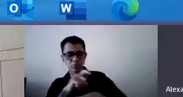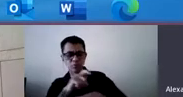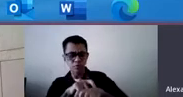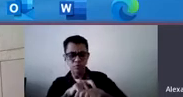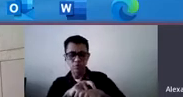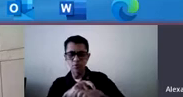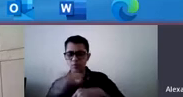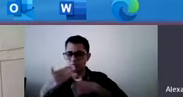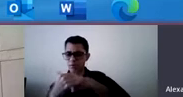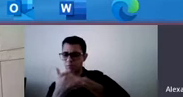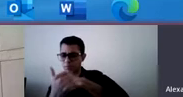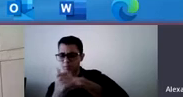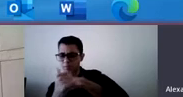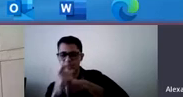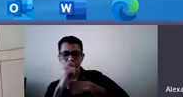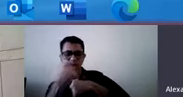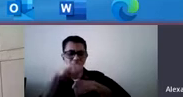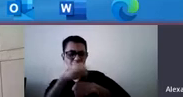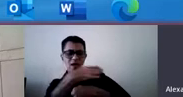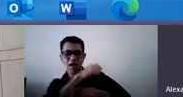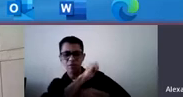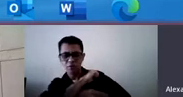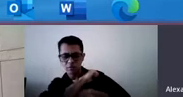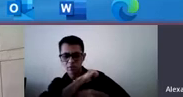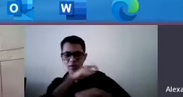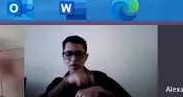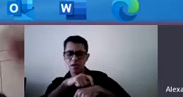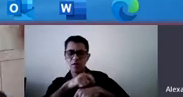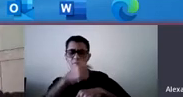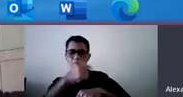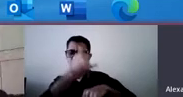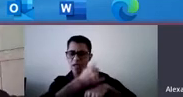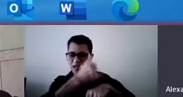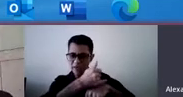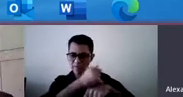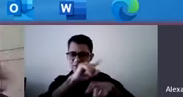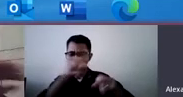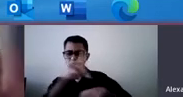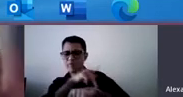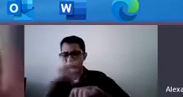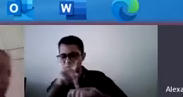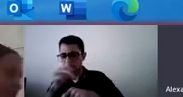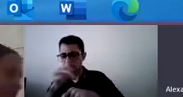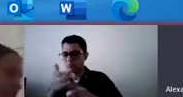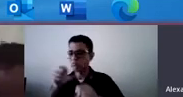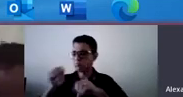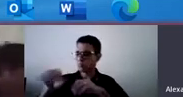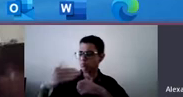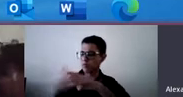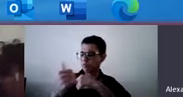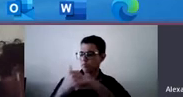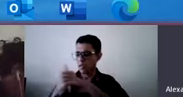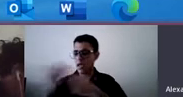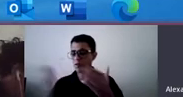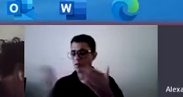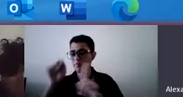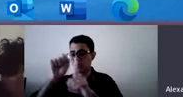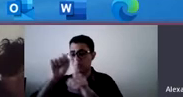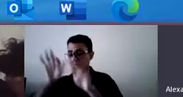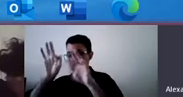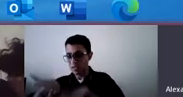todo. É o pai, é o aluno, é o coordenador, é o professor do regular. Agora é final de